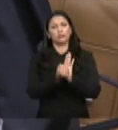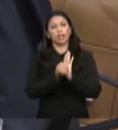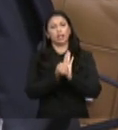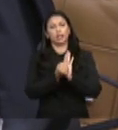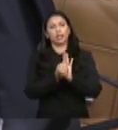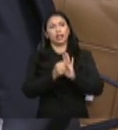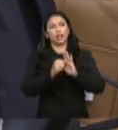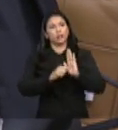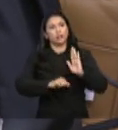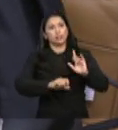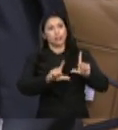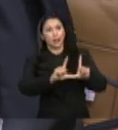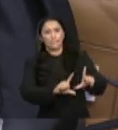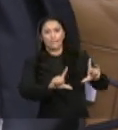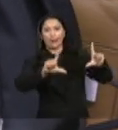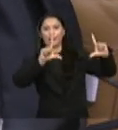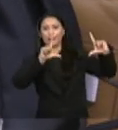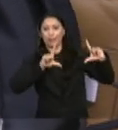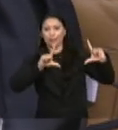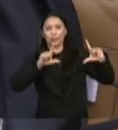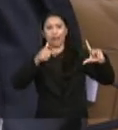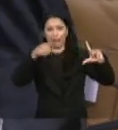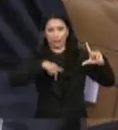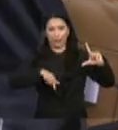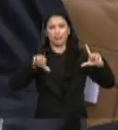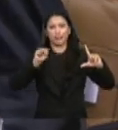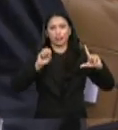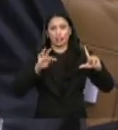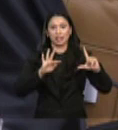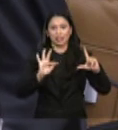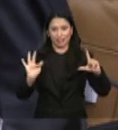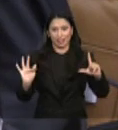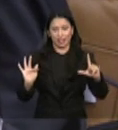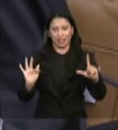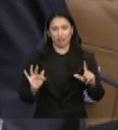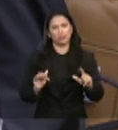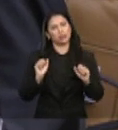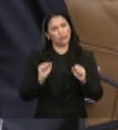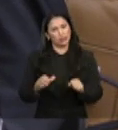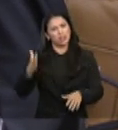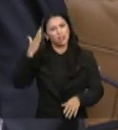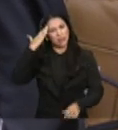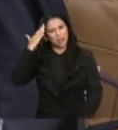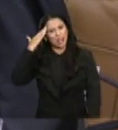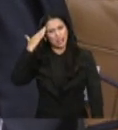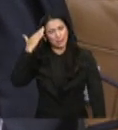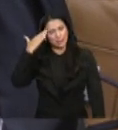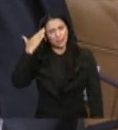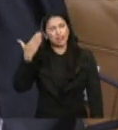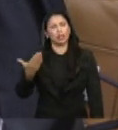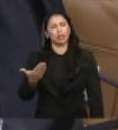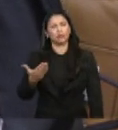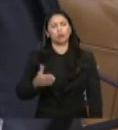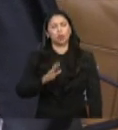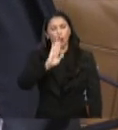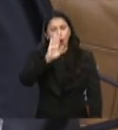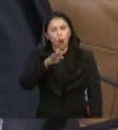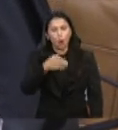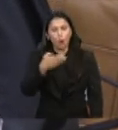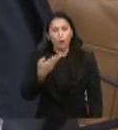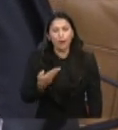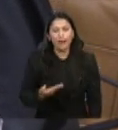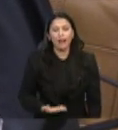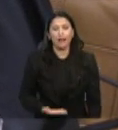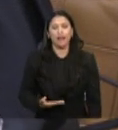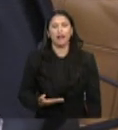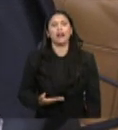cintilar o átrio deste tribunal que saibamos Honrar essa fidúcia constitucional com a